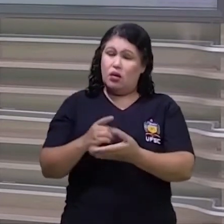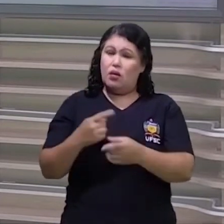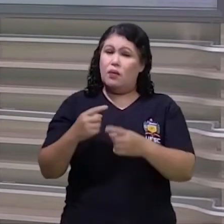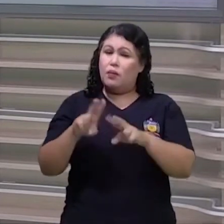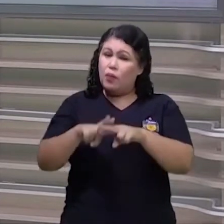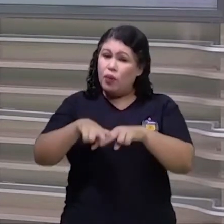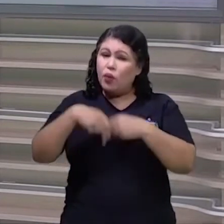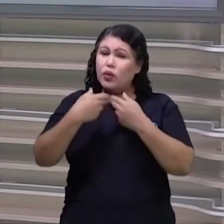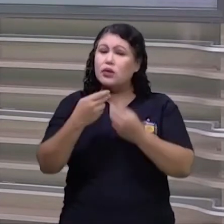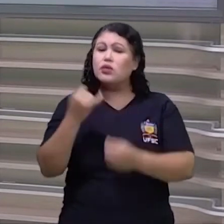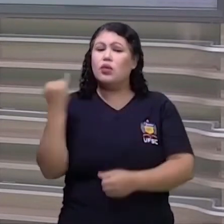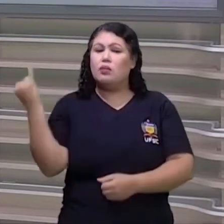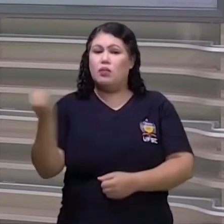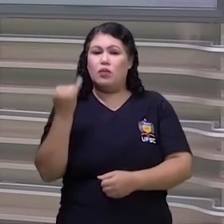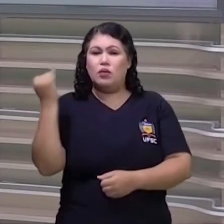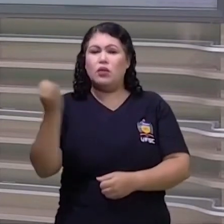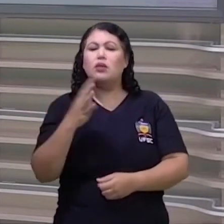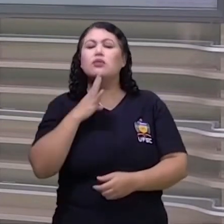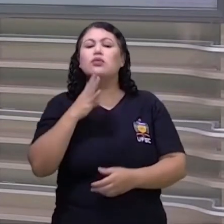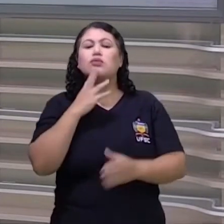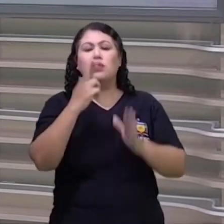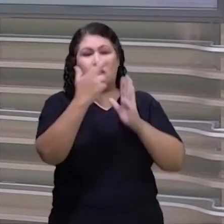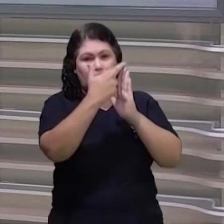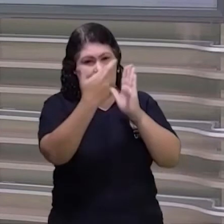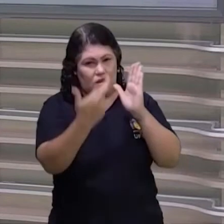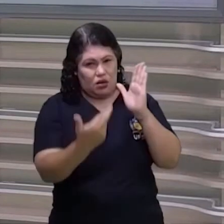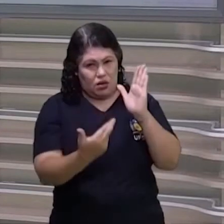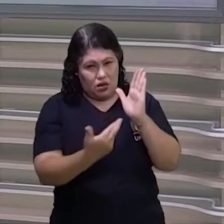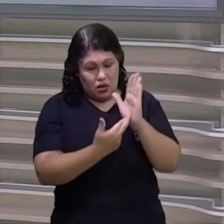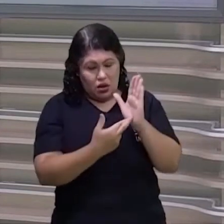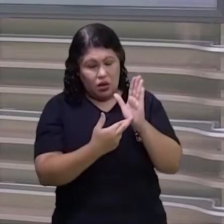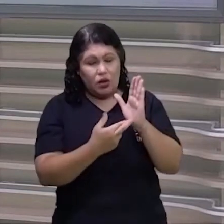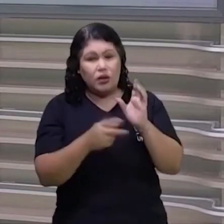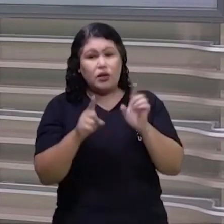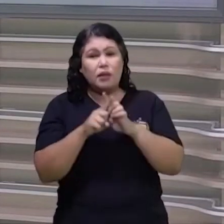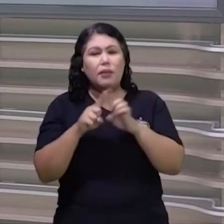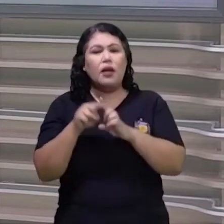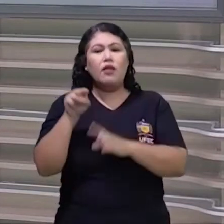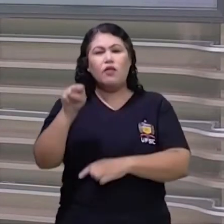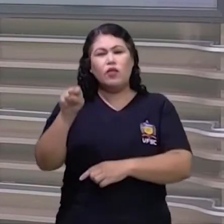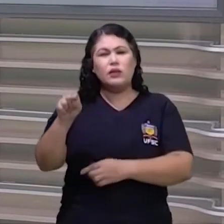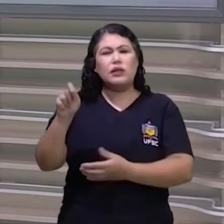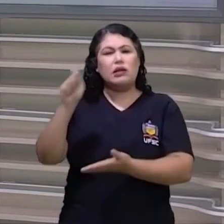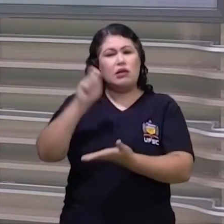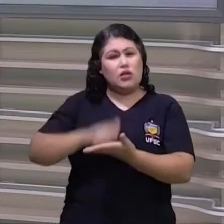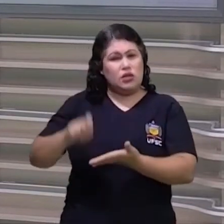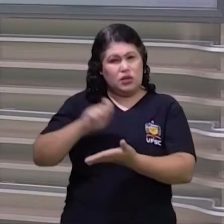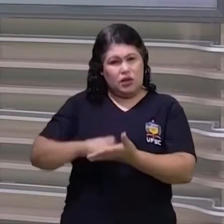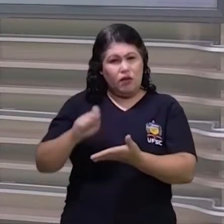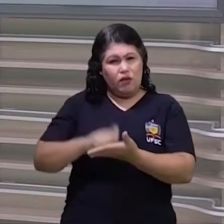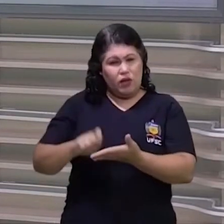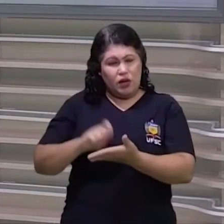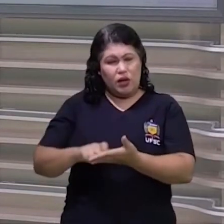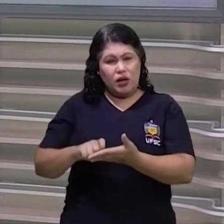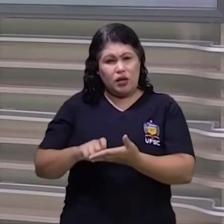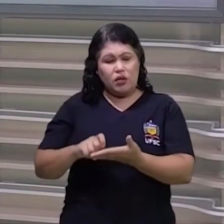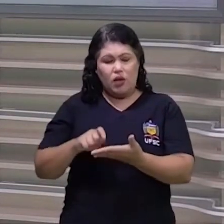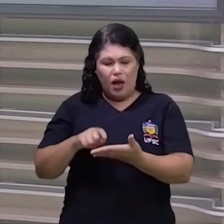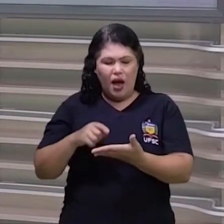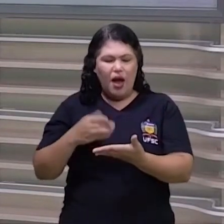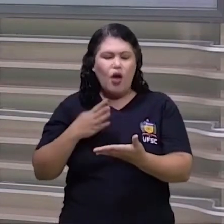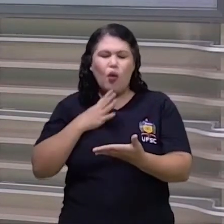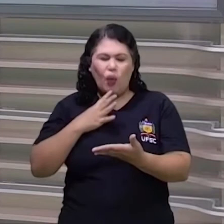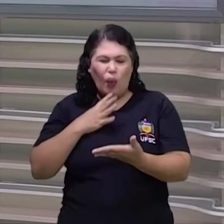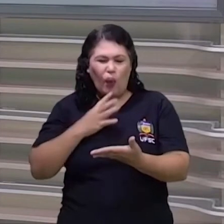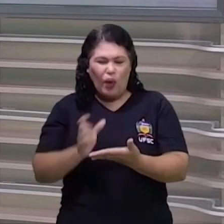tipo de regra? A gente vai passar aqui e vocês visualizam para vocês aplicarem na hora que vocês estiverem produzindo o textinho de vocês, para não errarem.